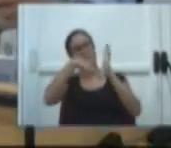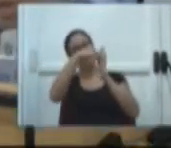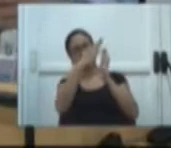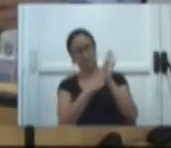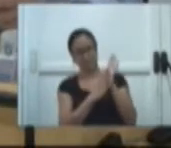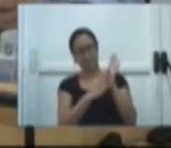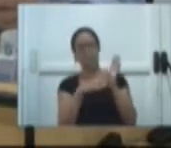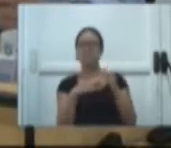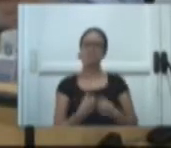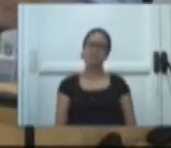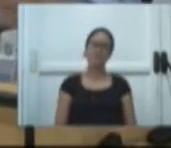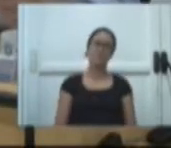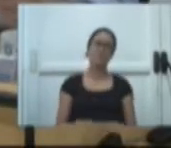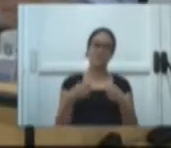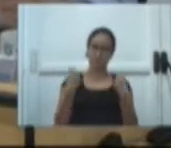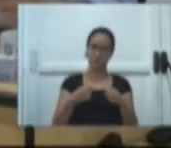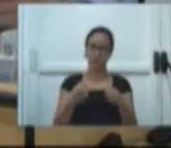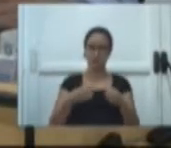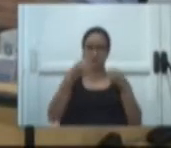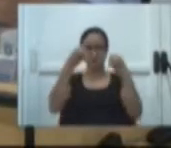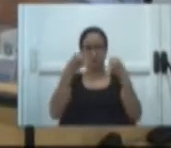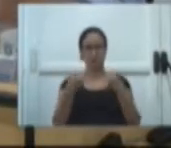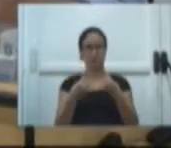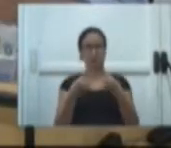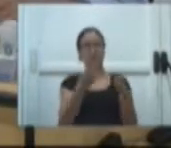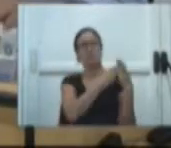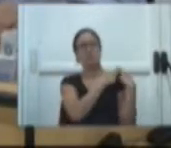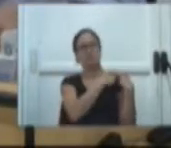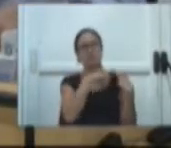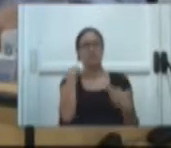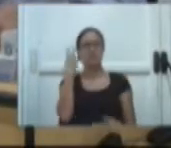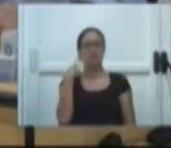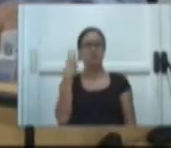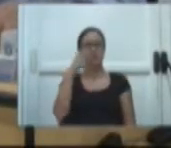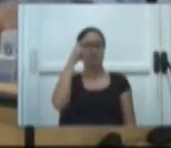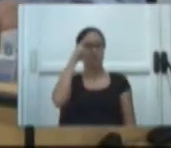precisa. Não precisa. Autor José Farid Jane.